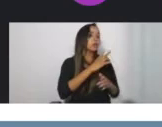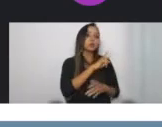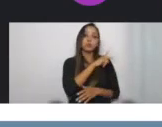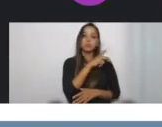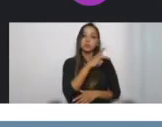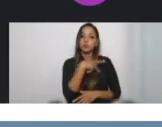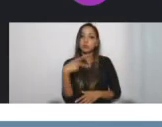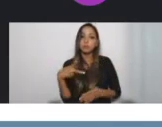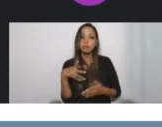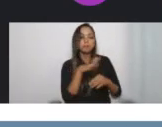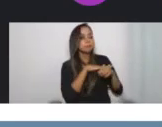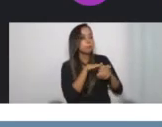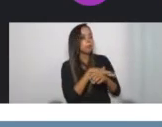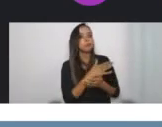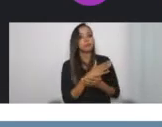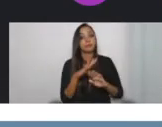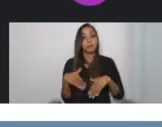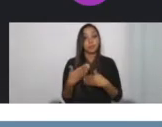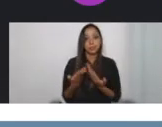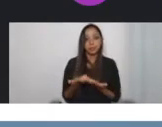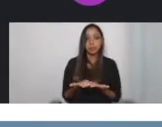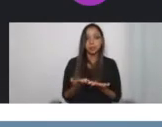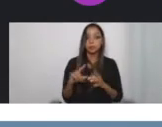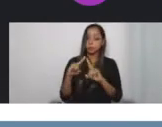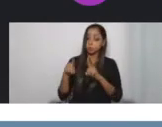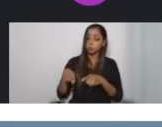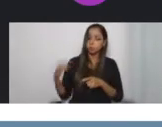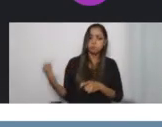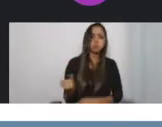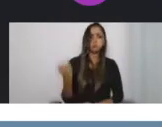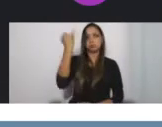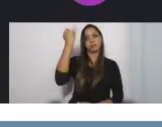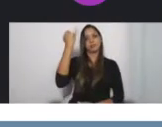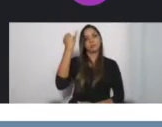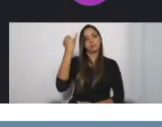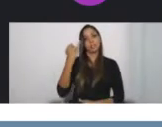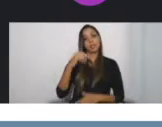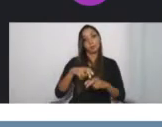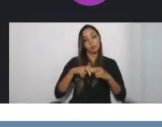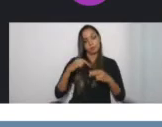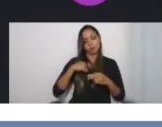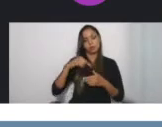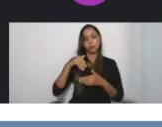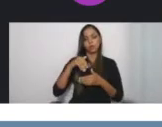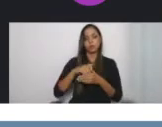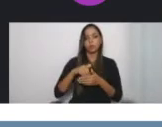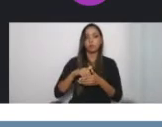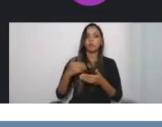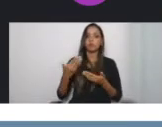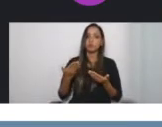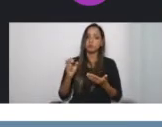hoje. Meu voto, pode ter certeza que é sim e votaria a favor quantas vezes fosse